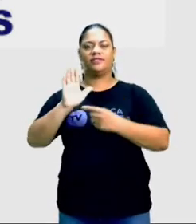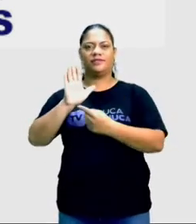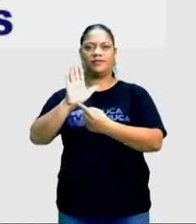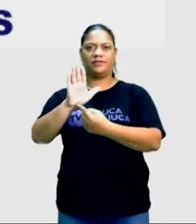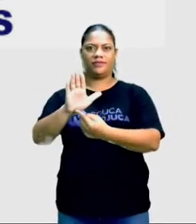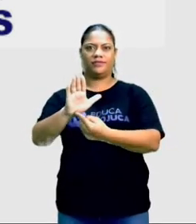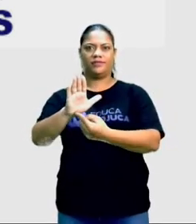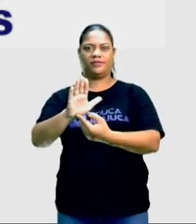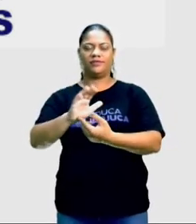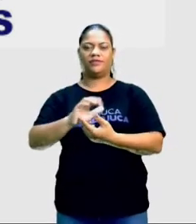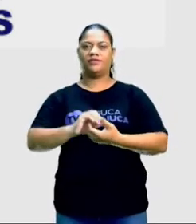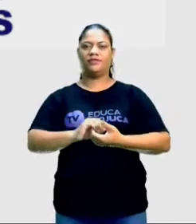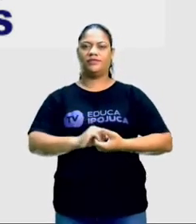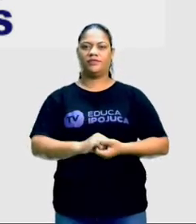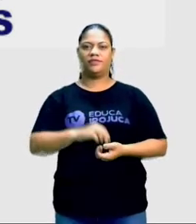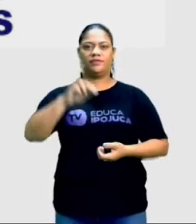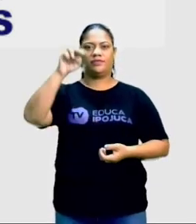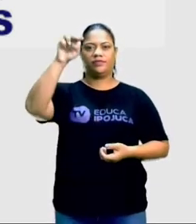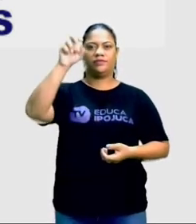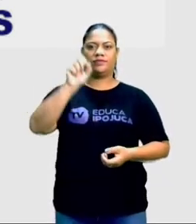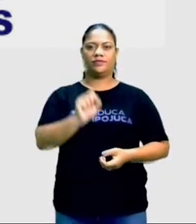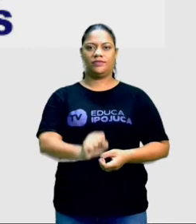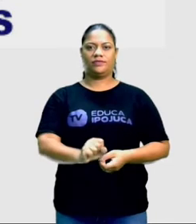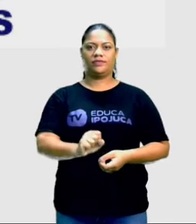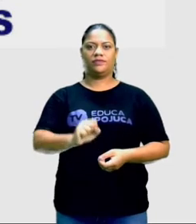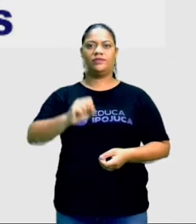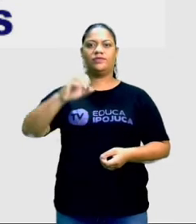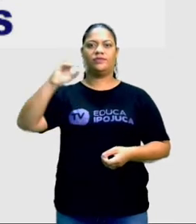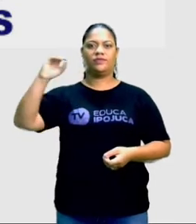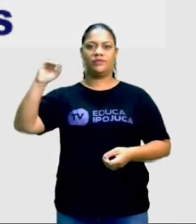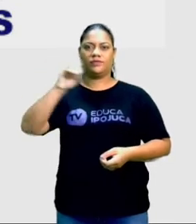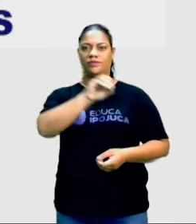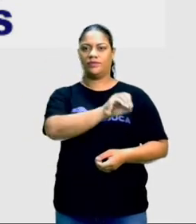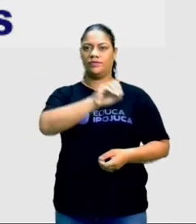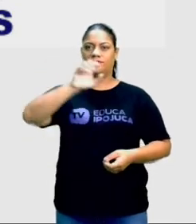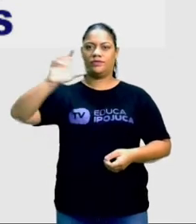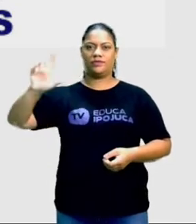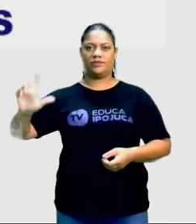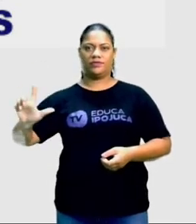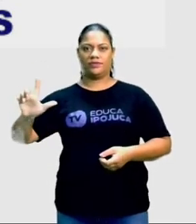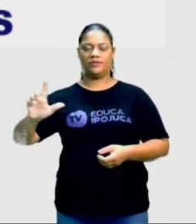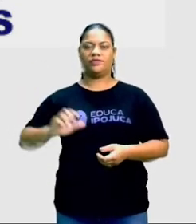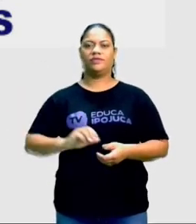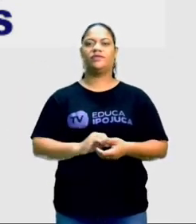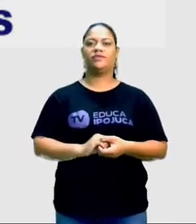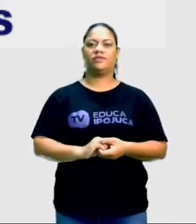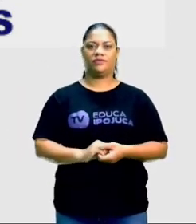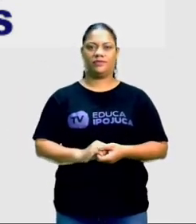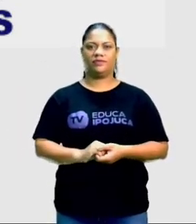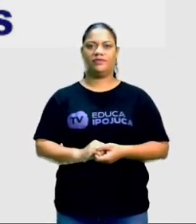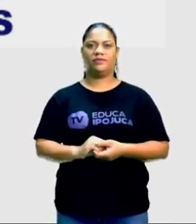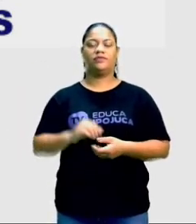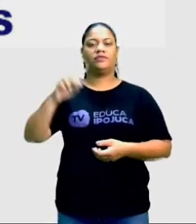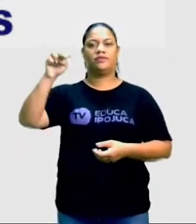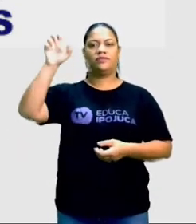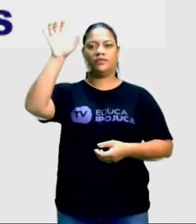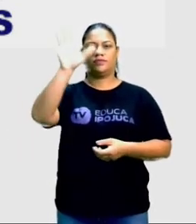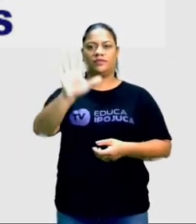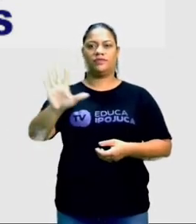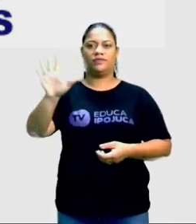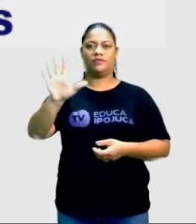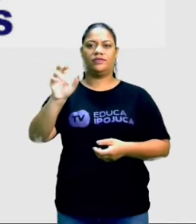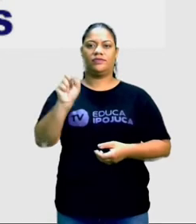também a questão do direcionamento norte-sul, oeste-leste, e aí outras fragmentações do nordeste,